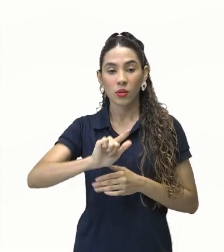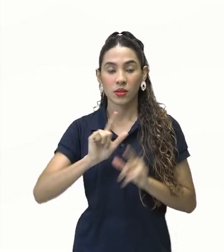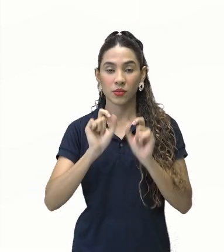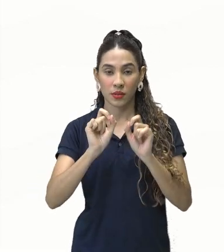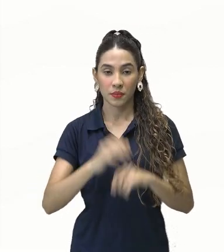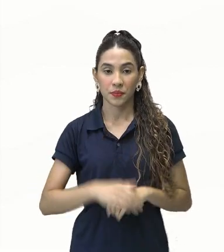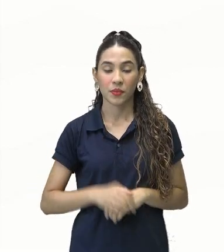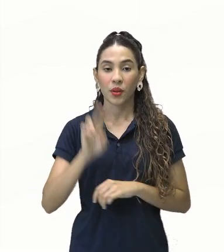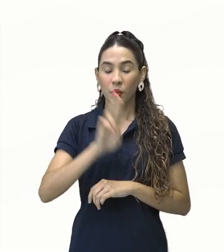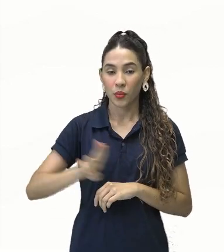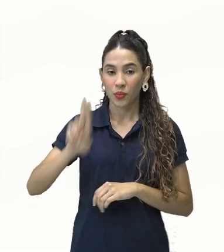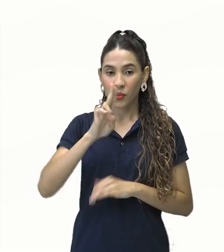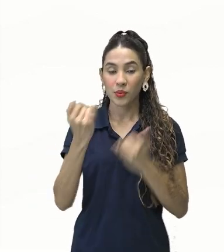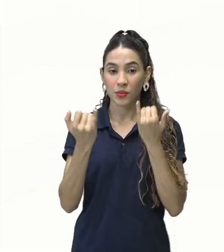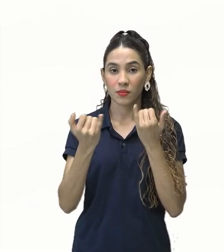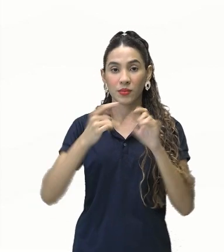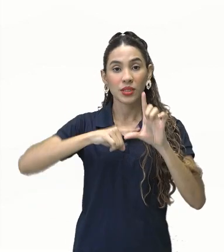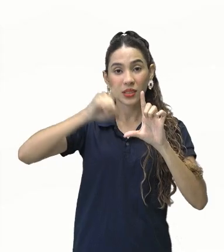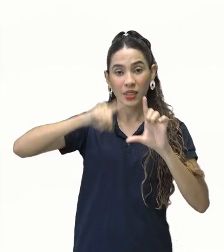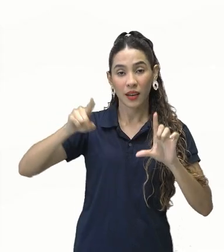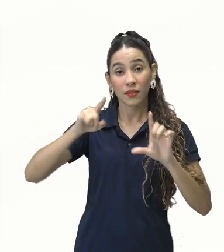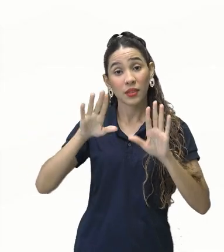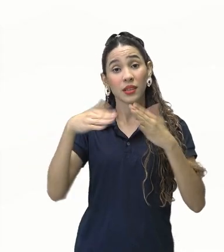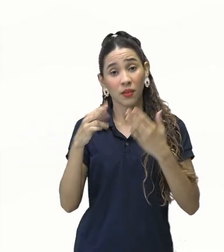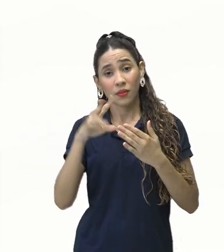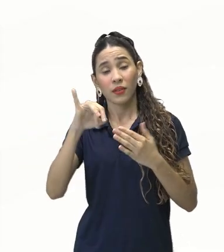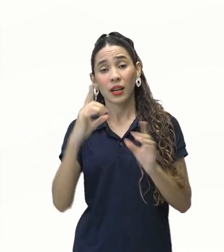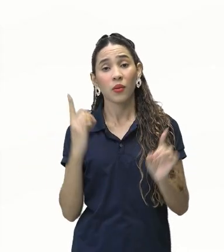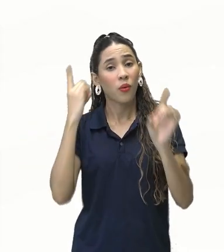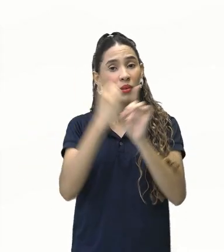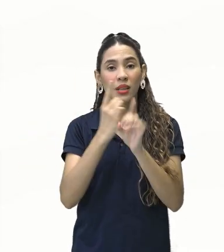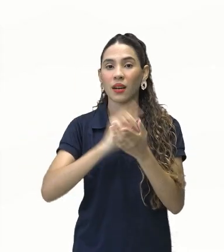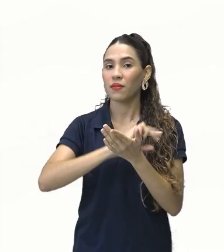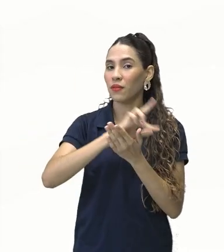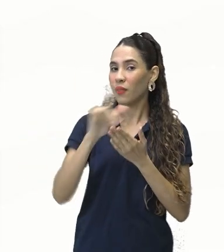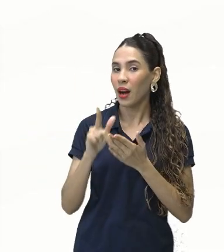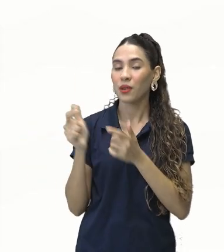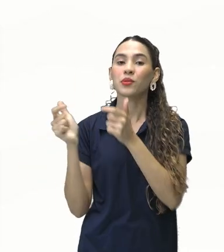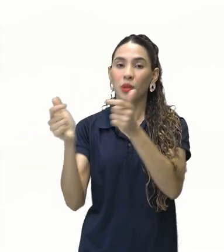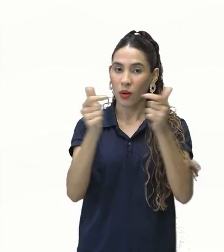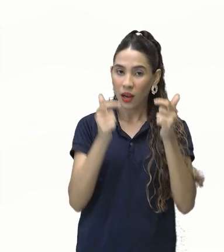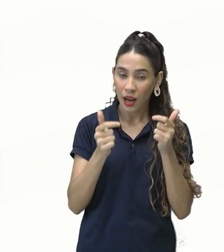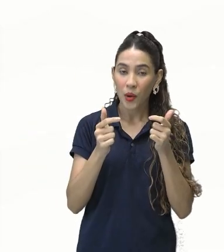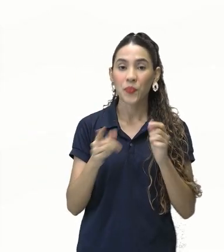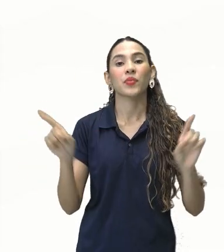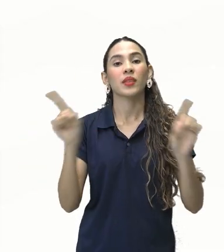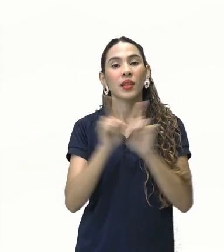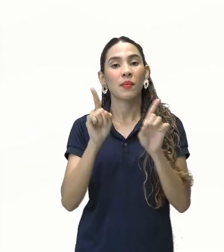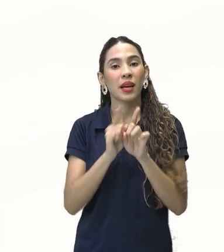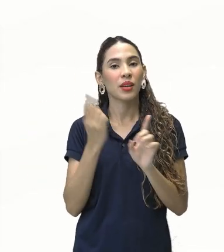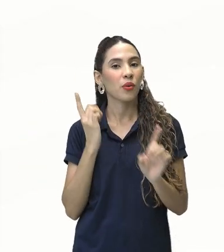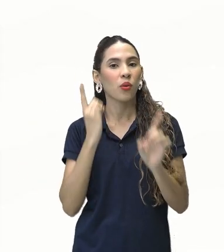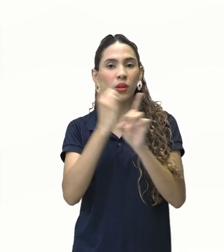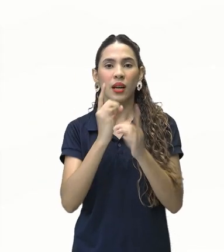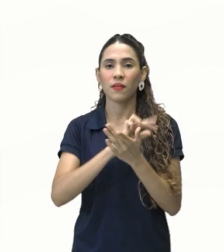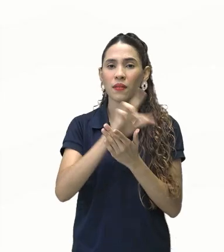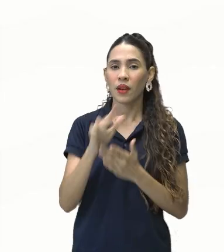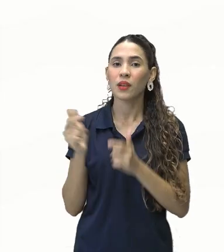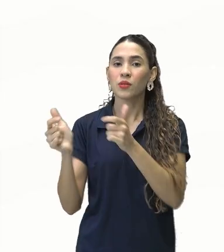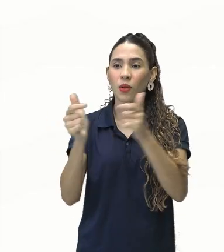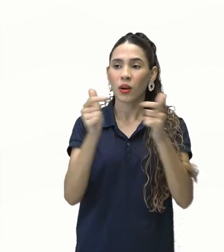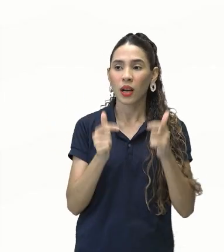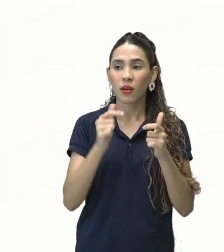nosso uso de gráficos. Então, a gente vai achar gráfico em vários lugares e, além da gente achar gráficos em vários